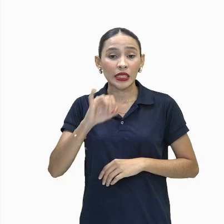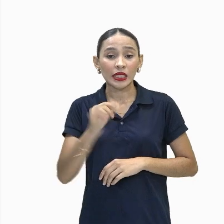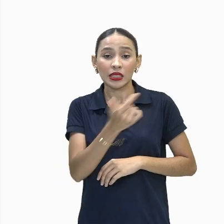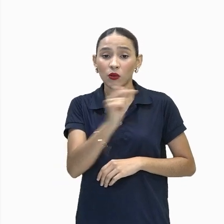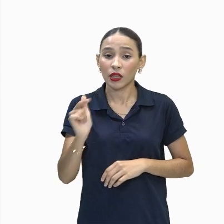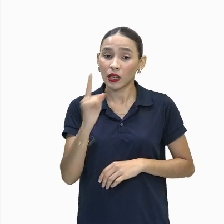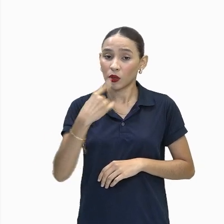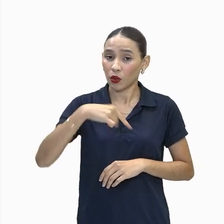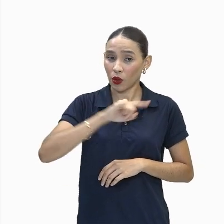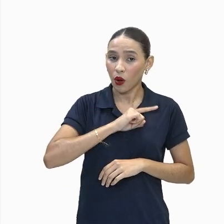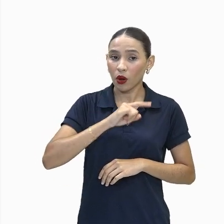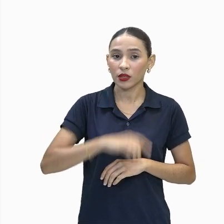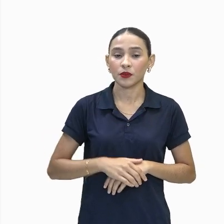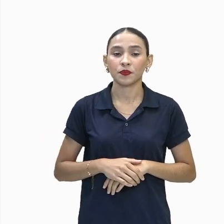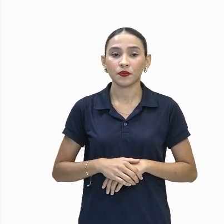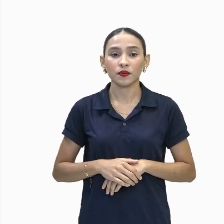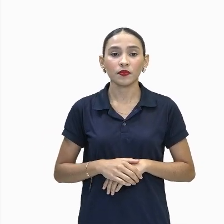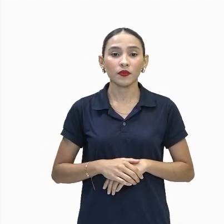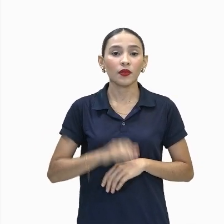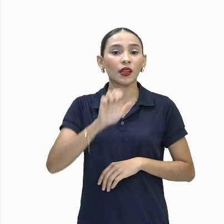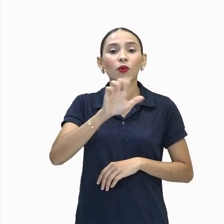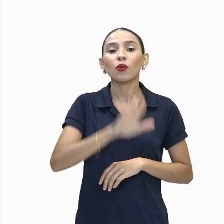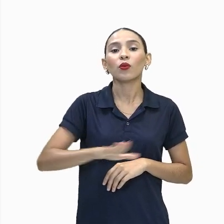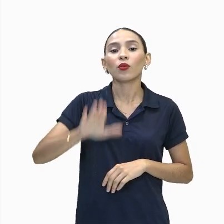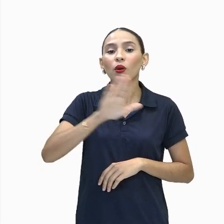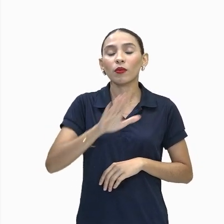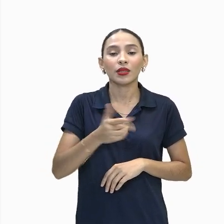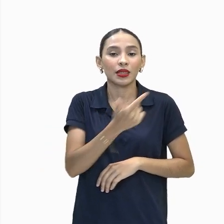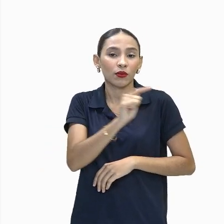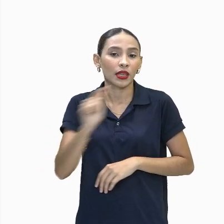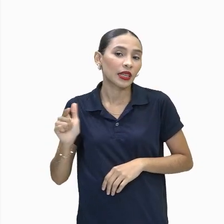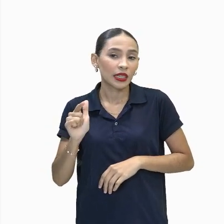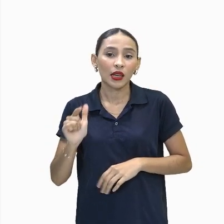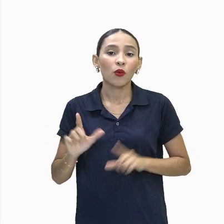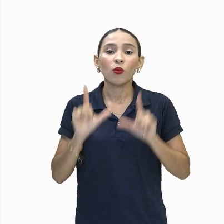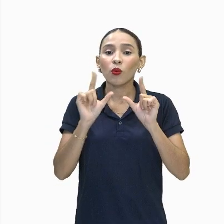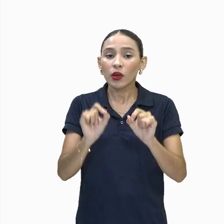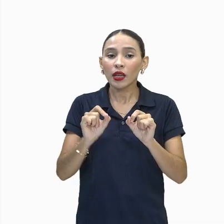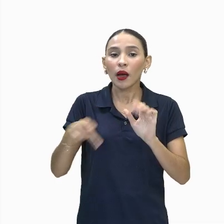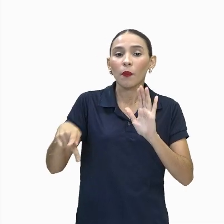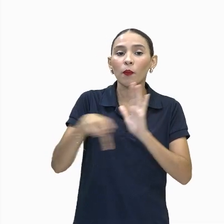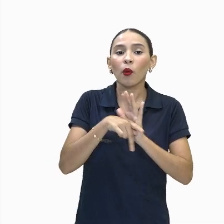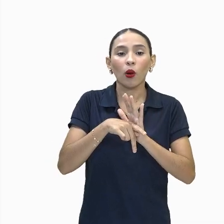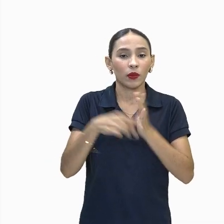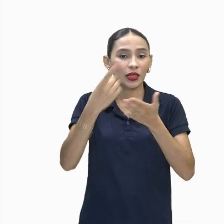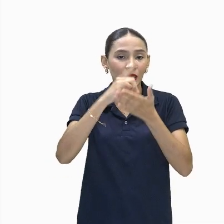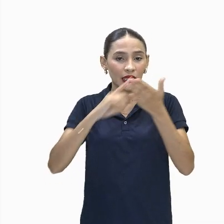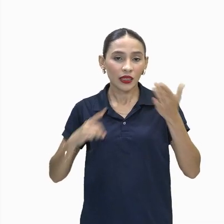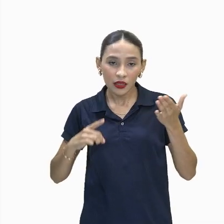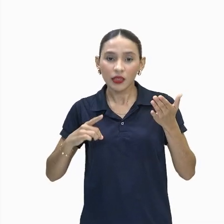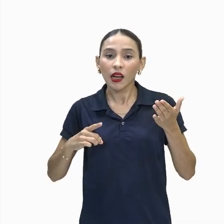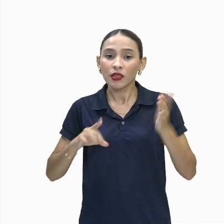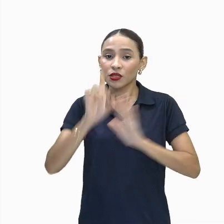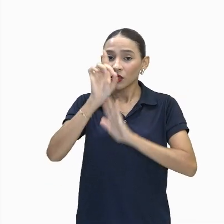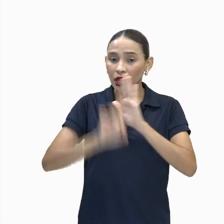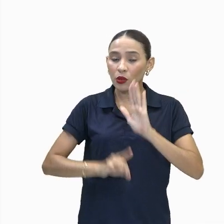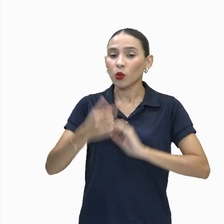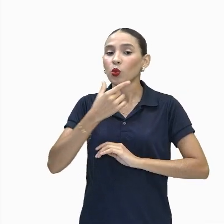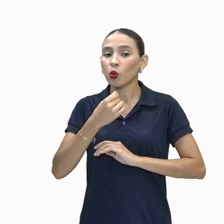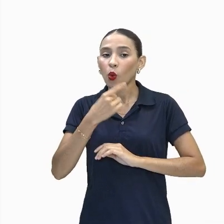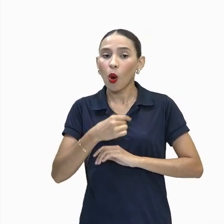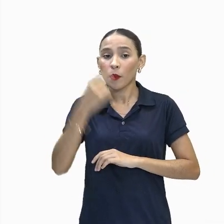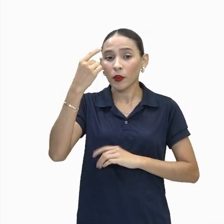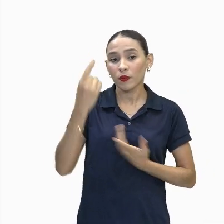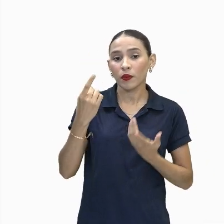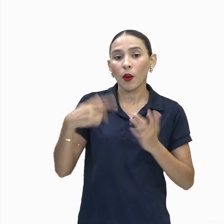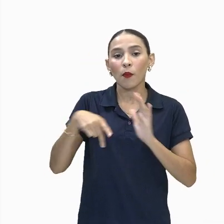pode avançar, por favor? Sem nós, a Europa não teria sequer a sua pobre Declaração dos Direitos Humanos. A